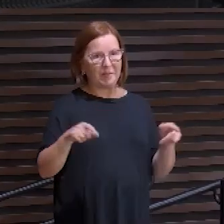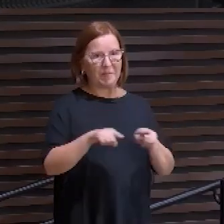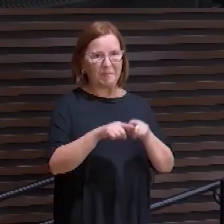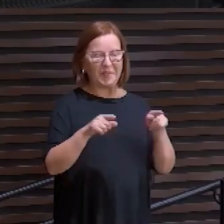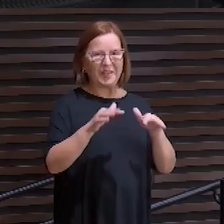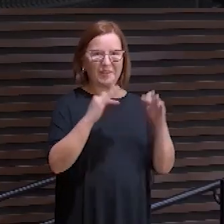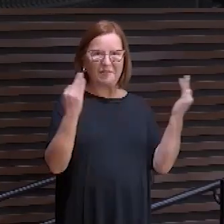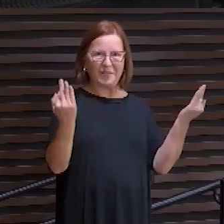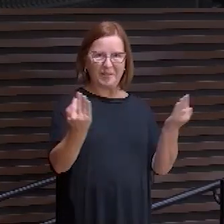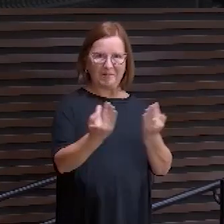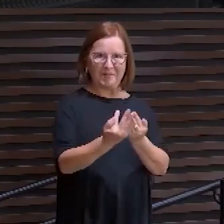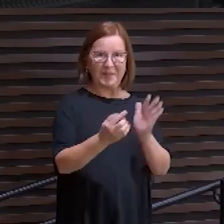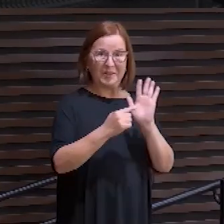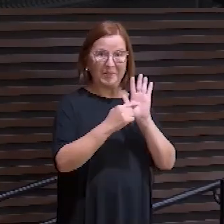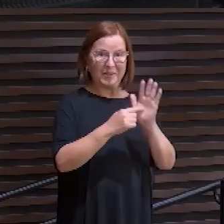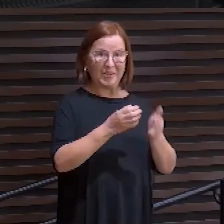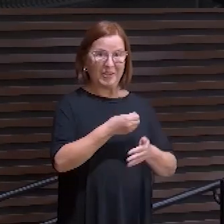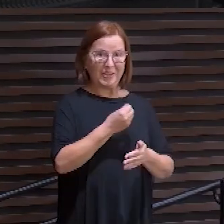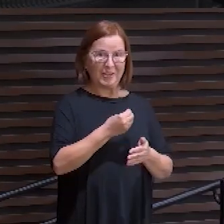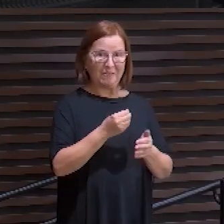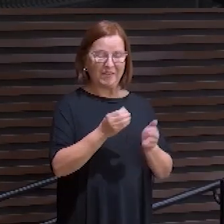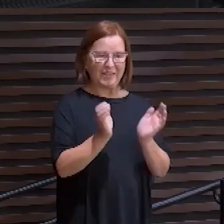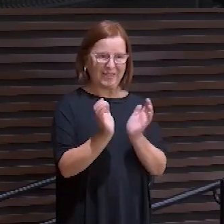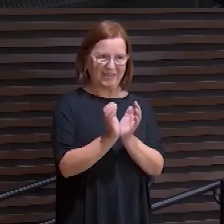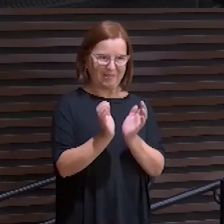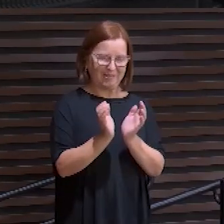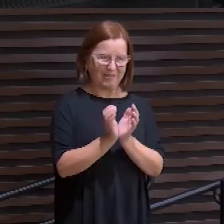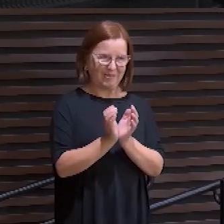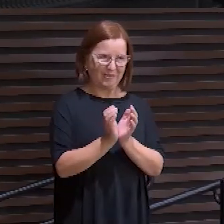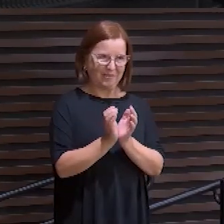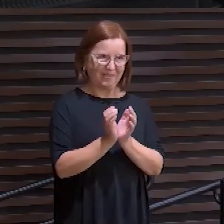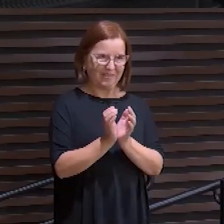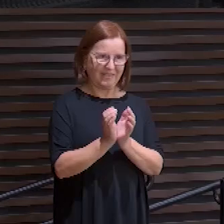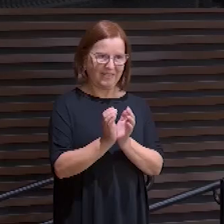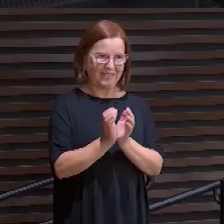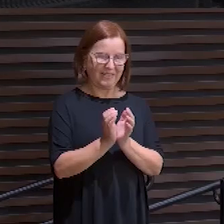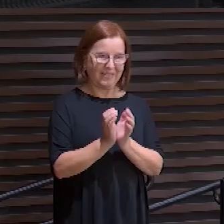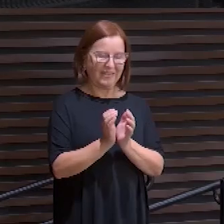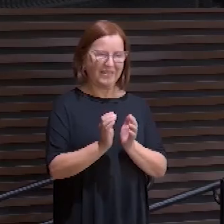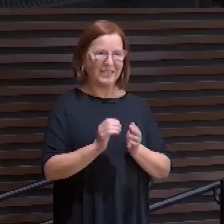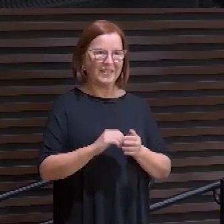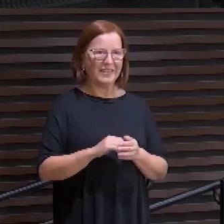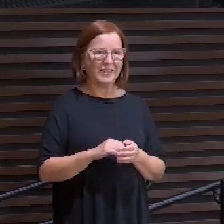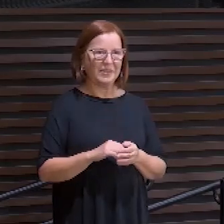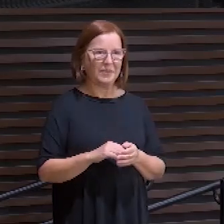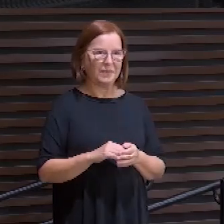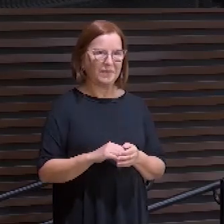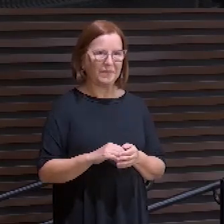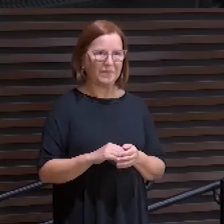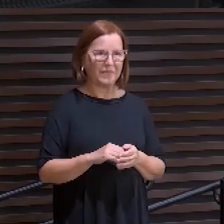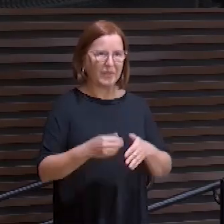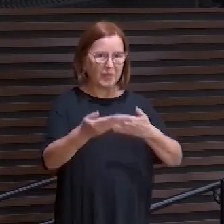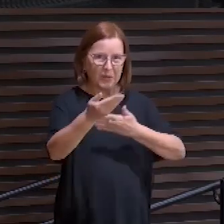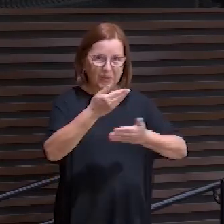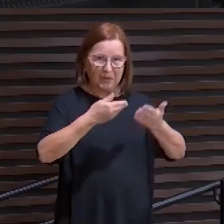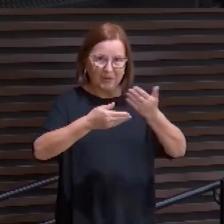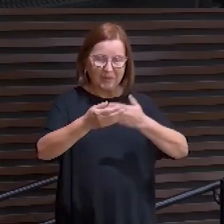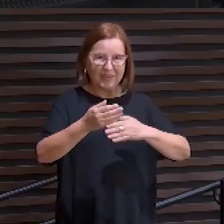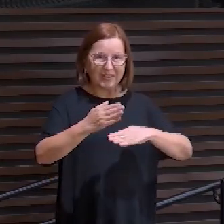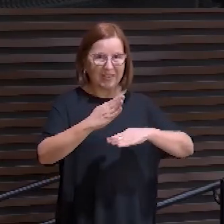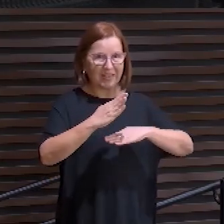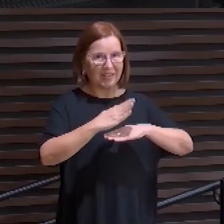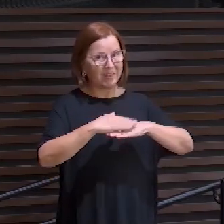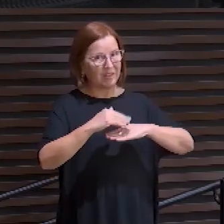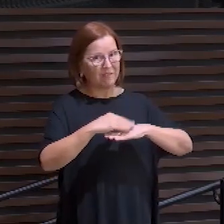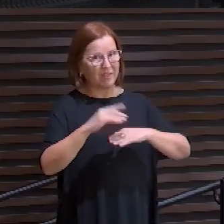essa expressão de vida comunitária definida pelo compartilhamento dos afetos. Não